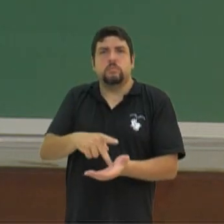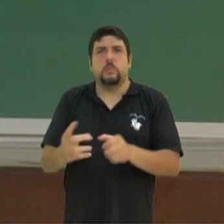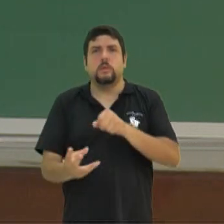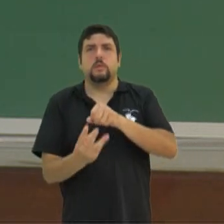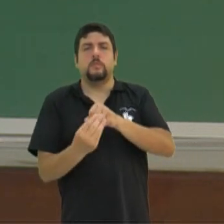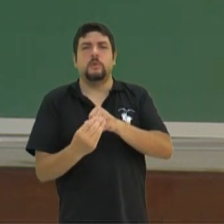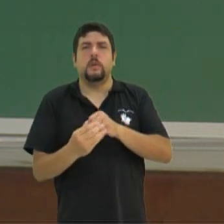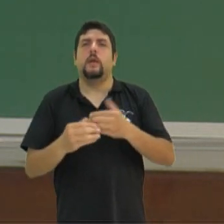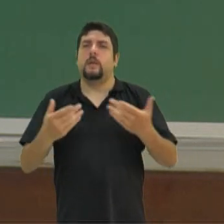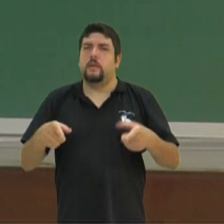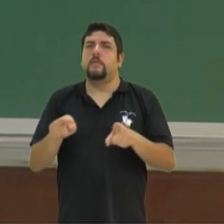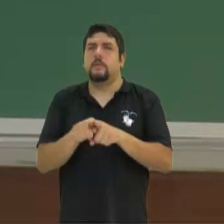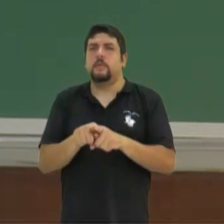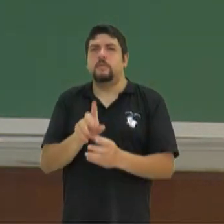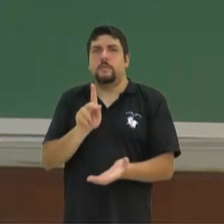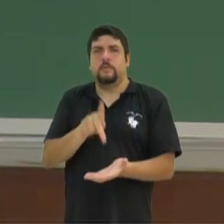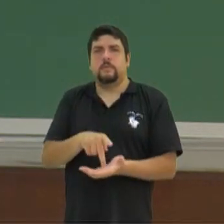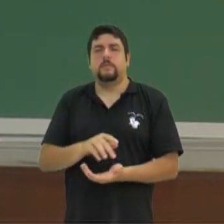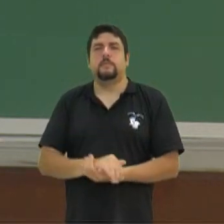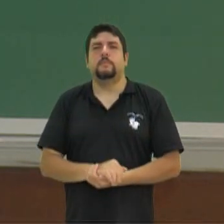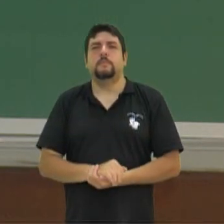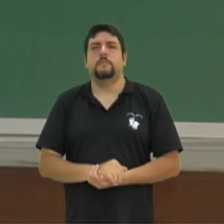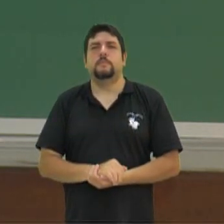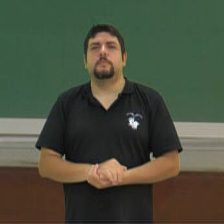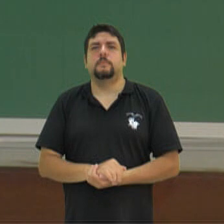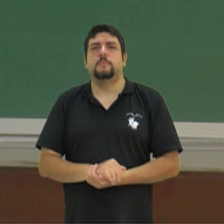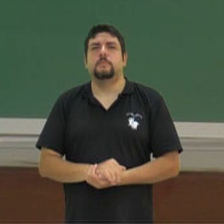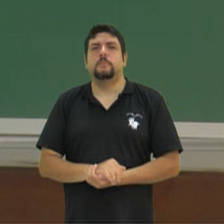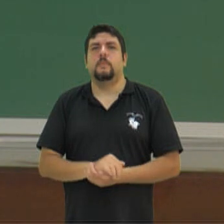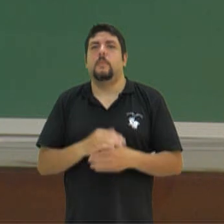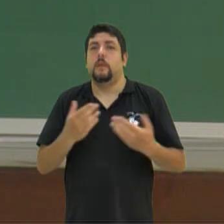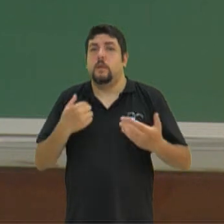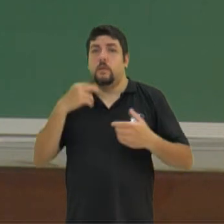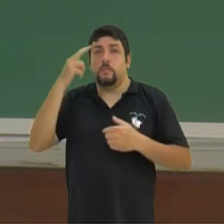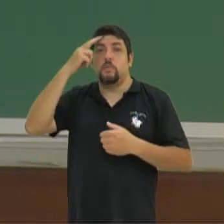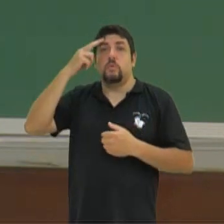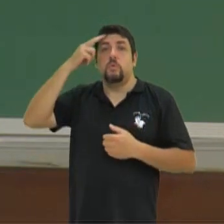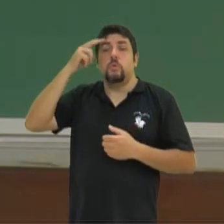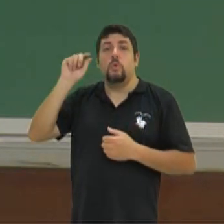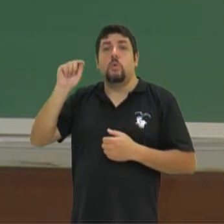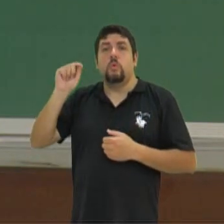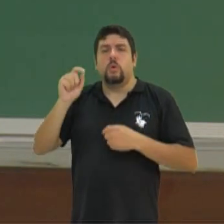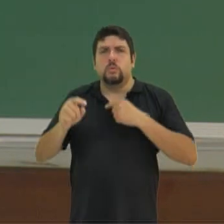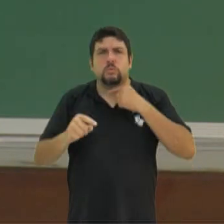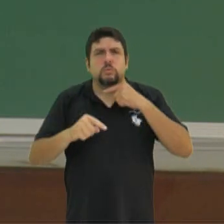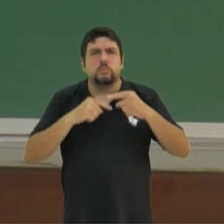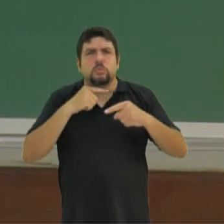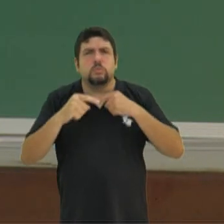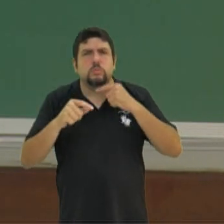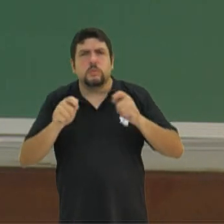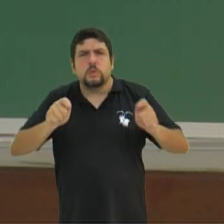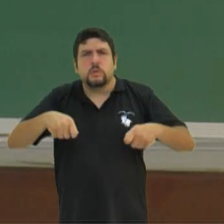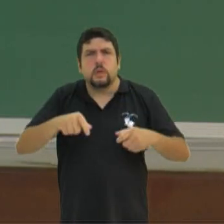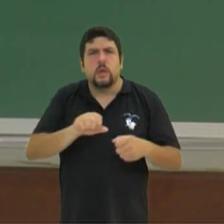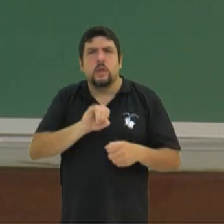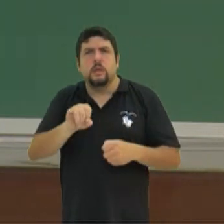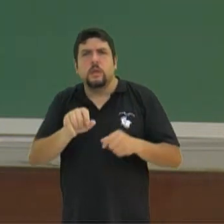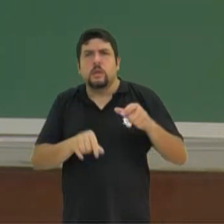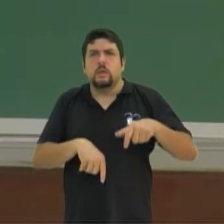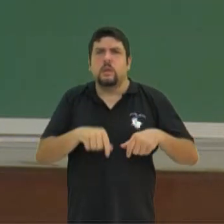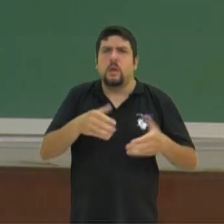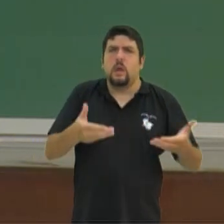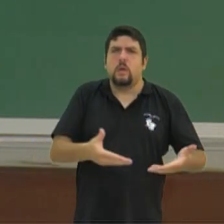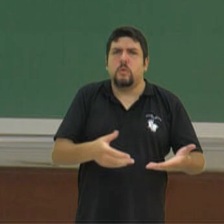também é verdadeira, né? O argumento do sonho, ele vai duvidar da minha capacidade de estabelecer se isso aqui é um sonho ou